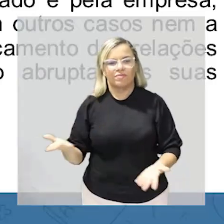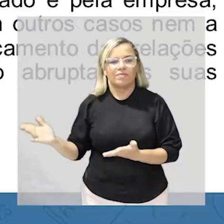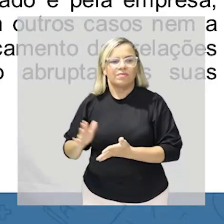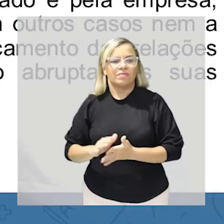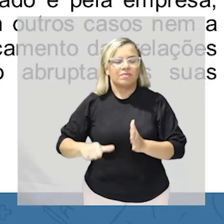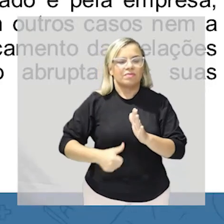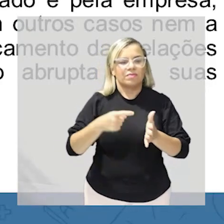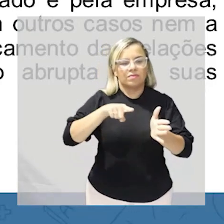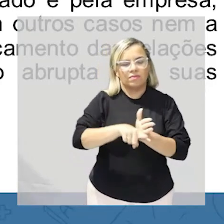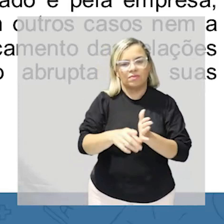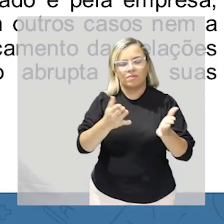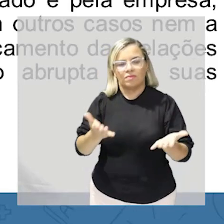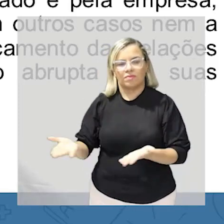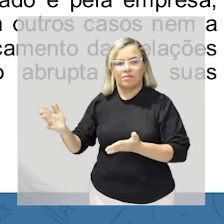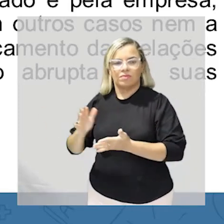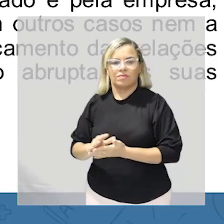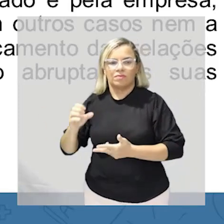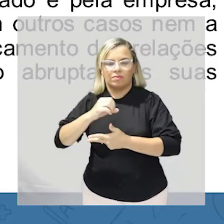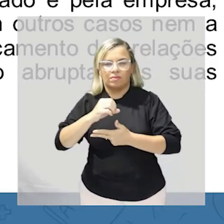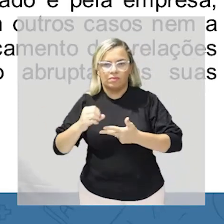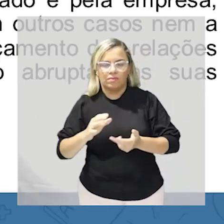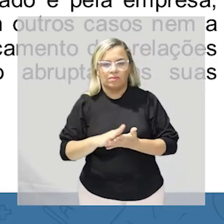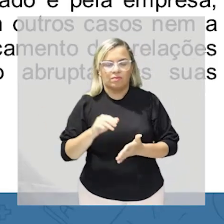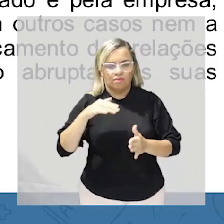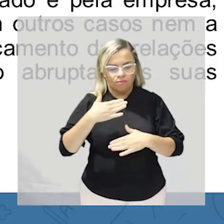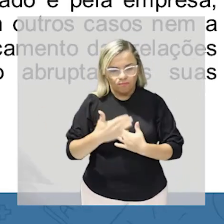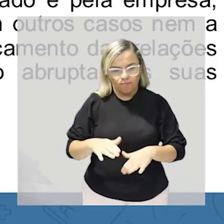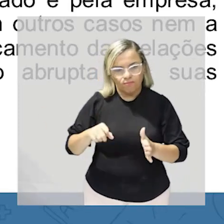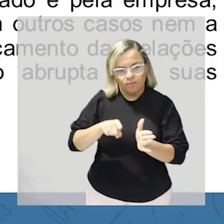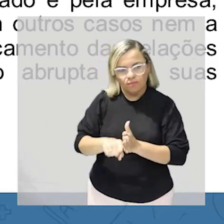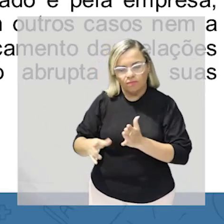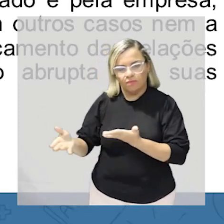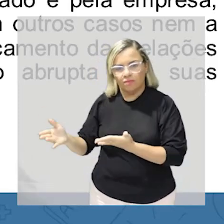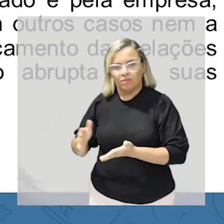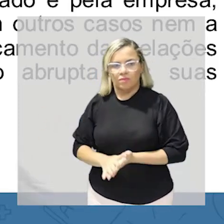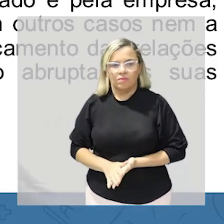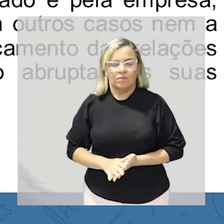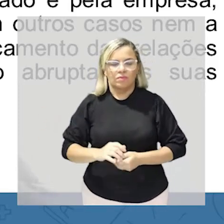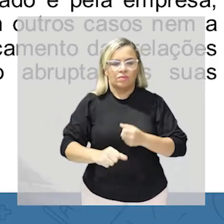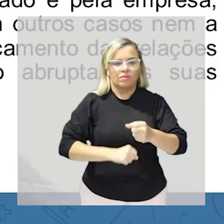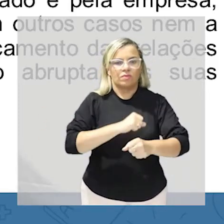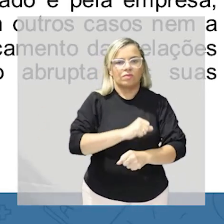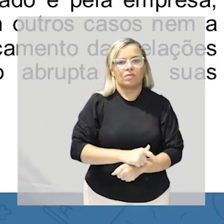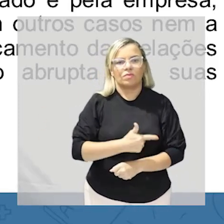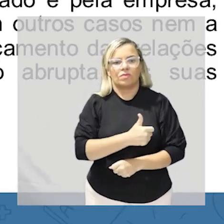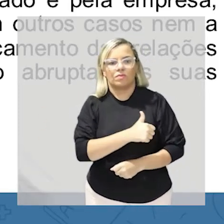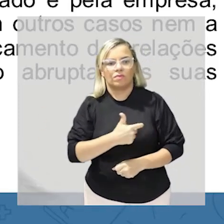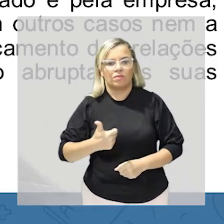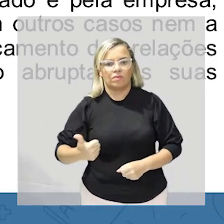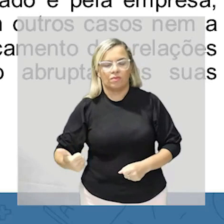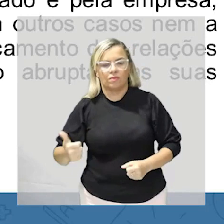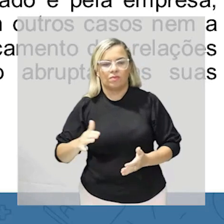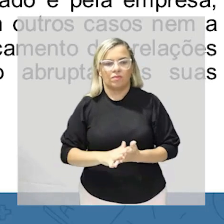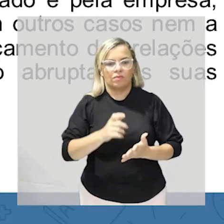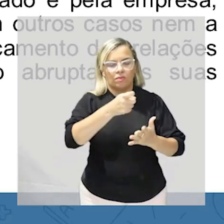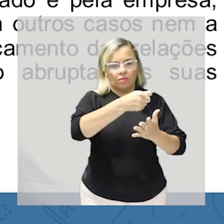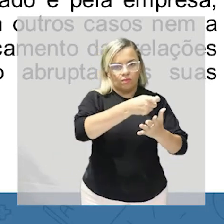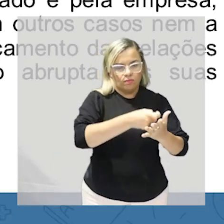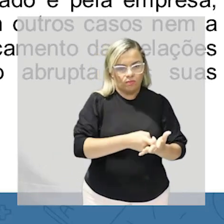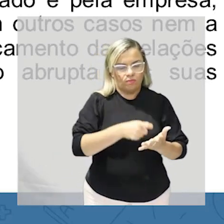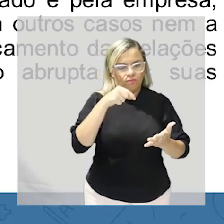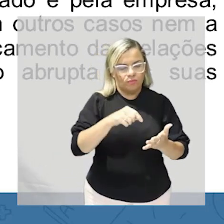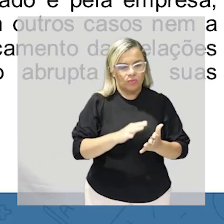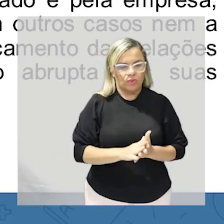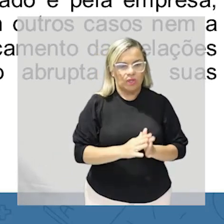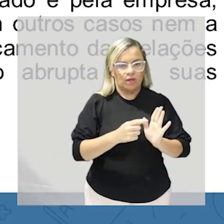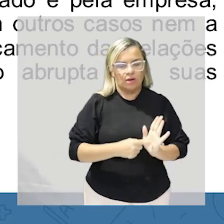primeira questão, galera, como eu te disse, o Enem adora cobrar essa temática, é da última prova, da prova de 2021. Texto motivador? Não vou